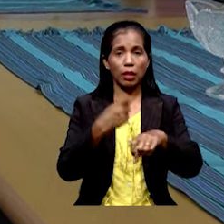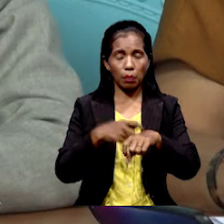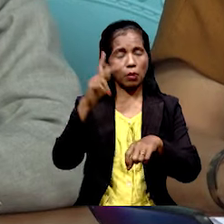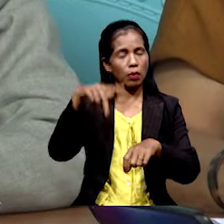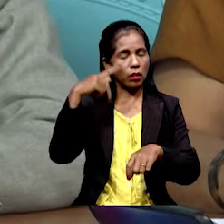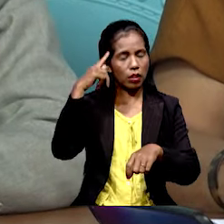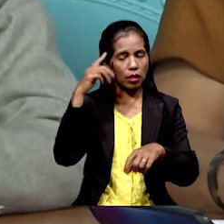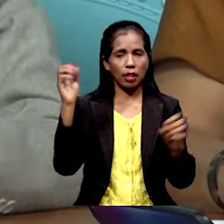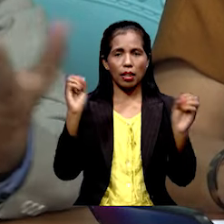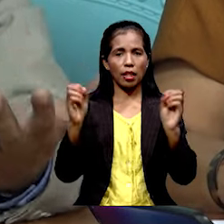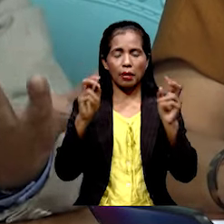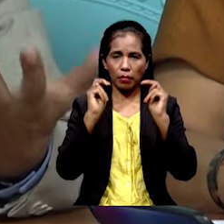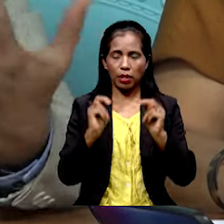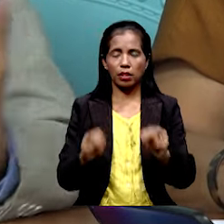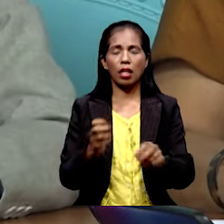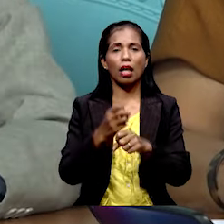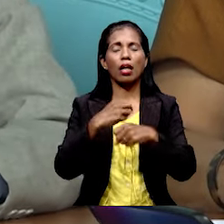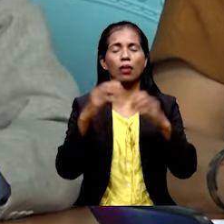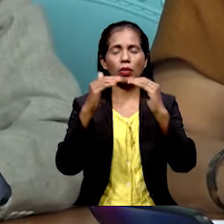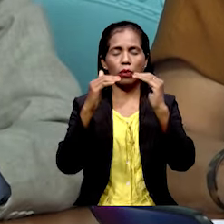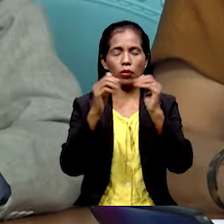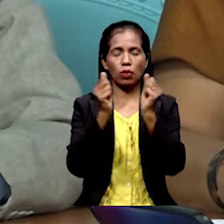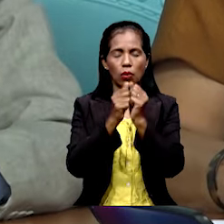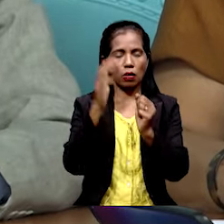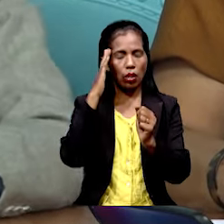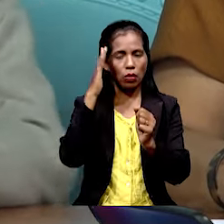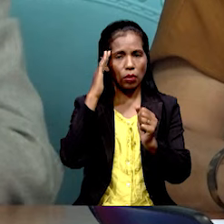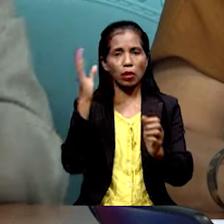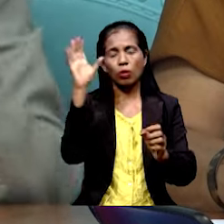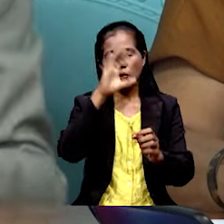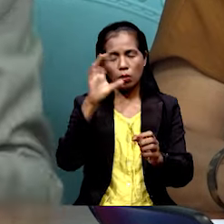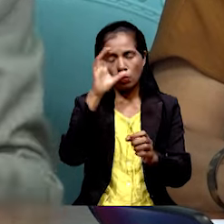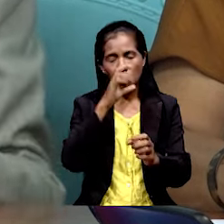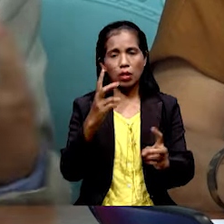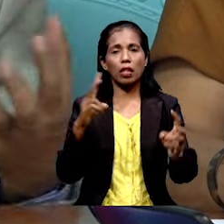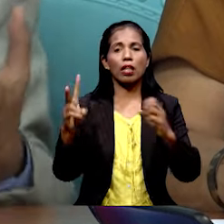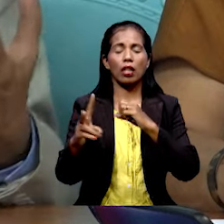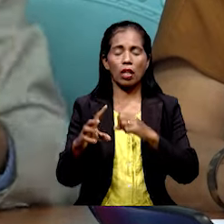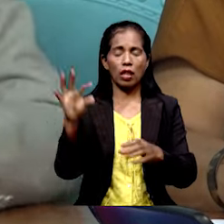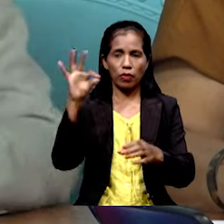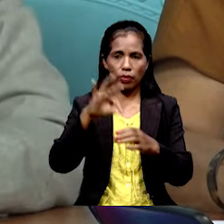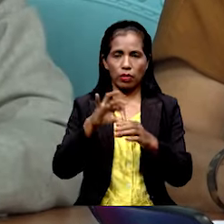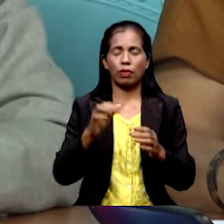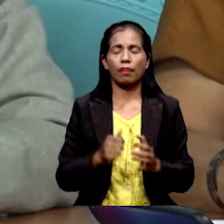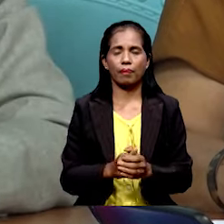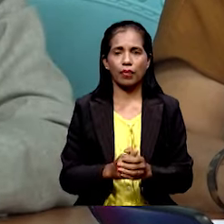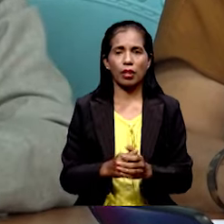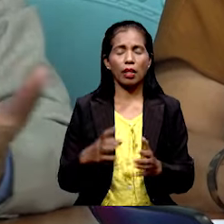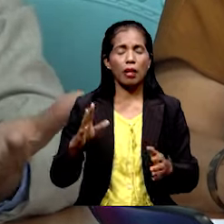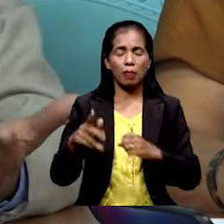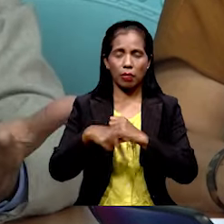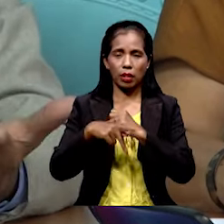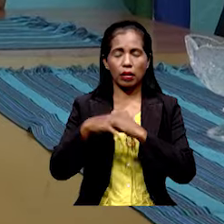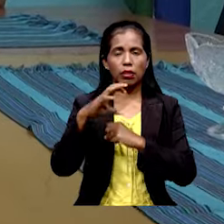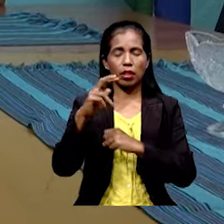la necessário halo diálogo ho intenção buka votos. Mas que não é, bancada Senarté mos desafia líder